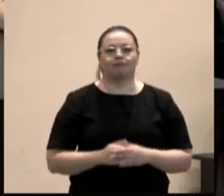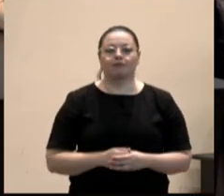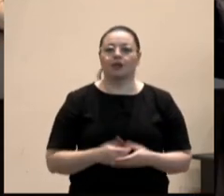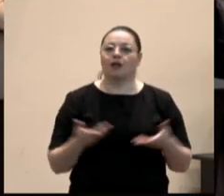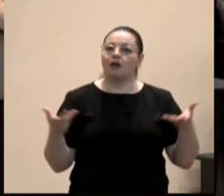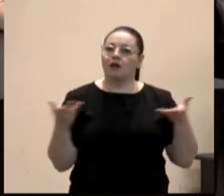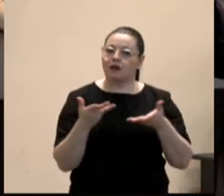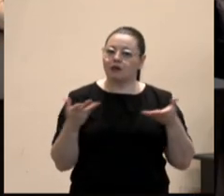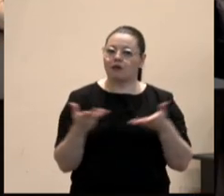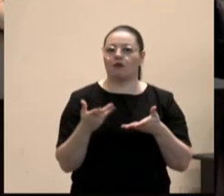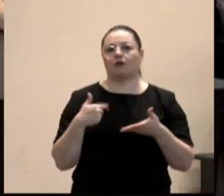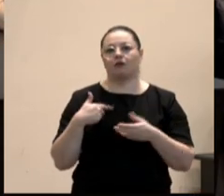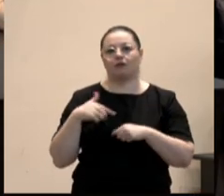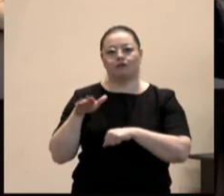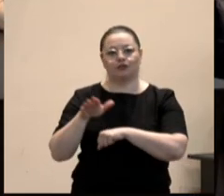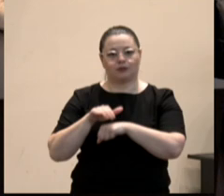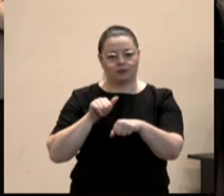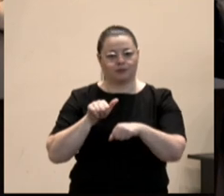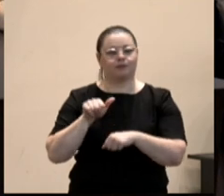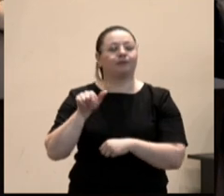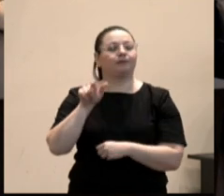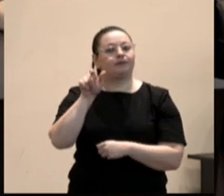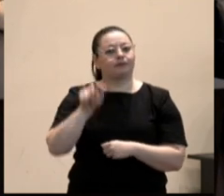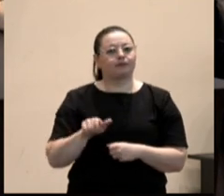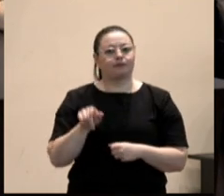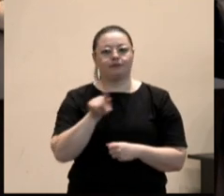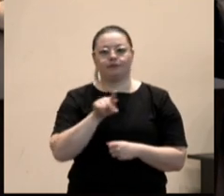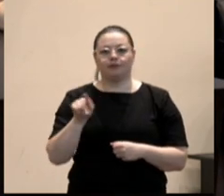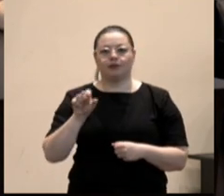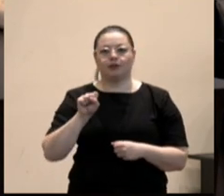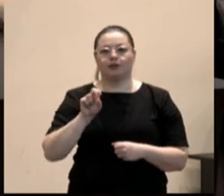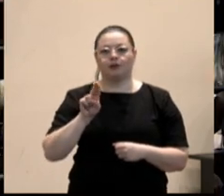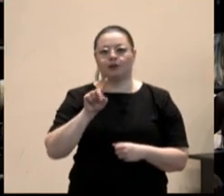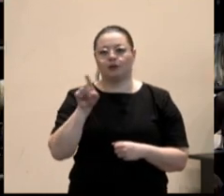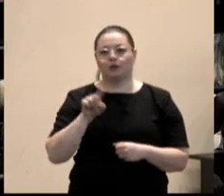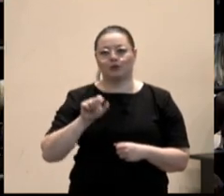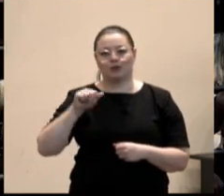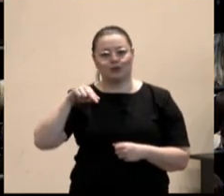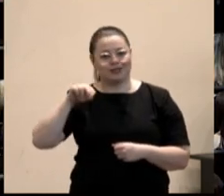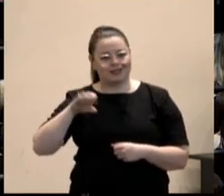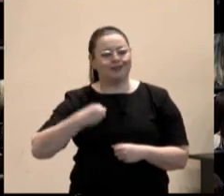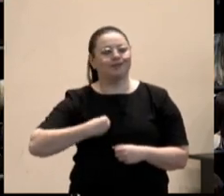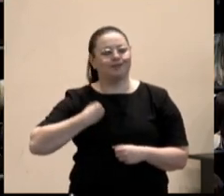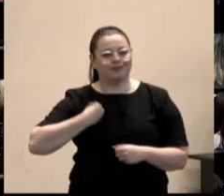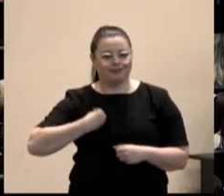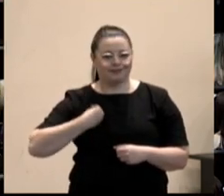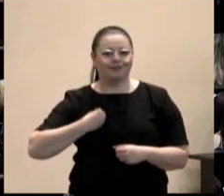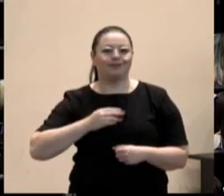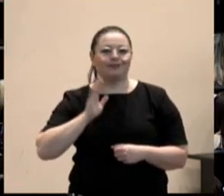à professora Suzane, que não, já está aqui nos